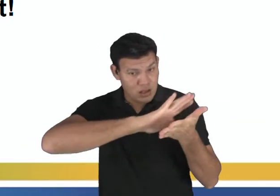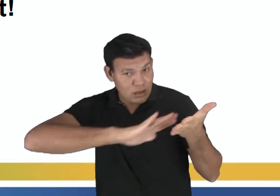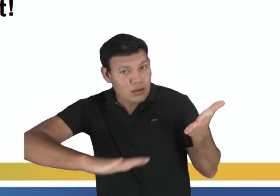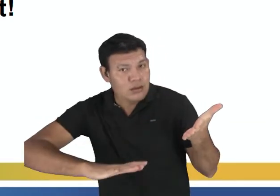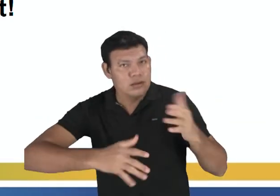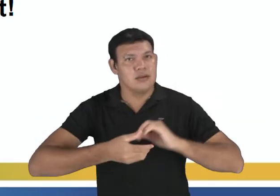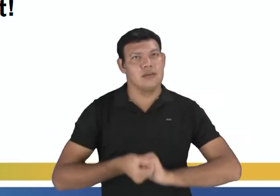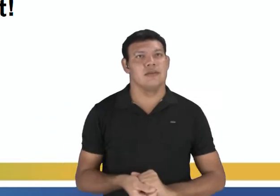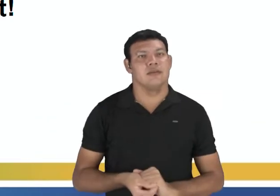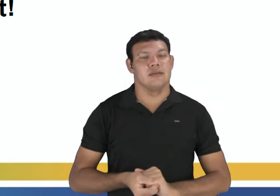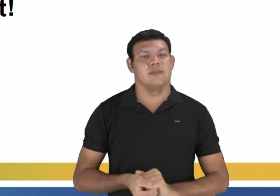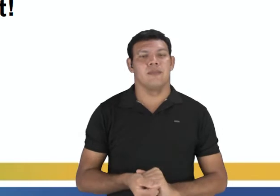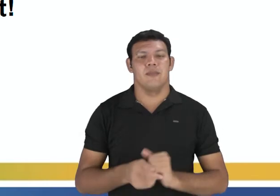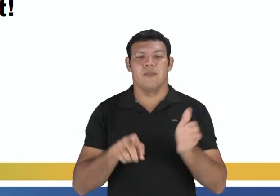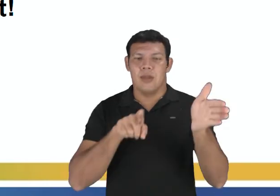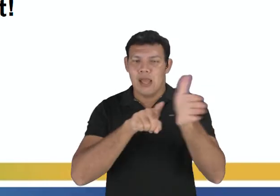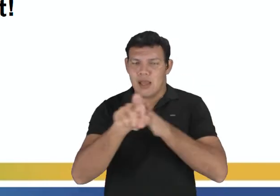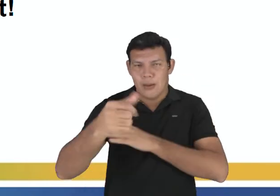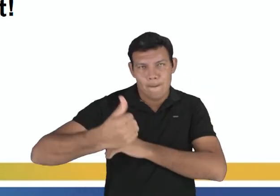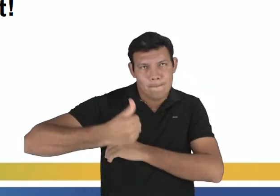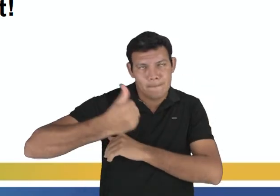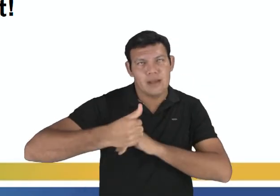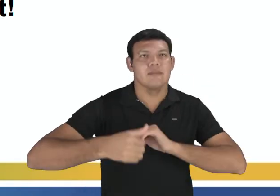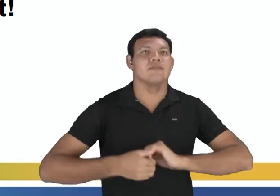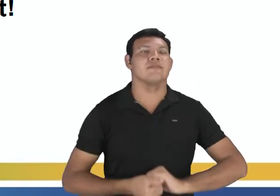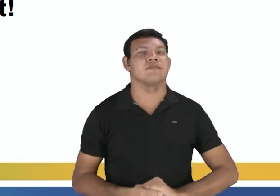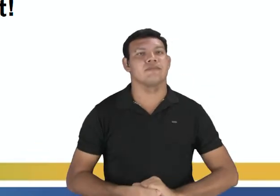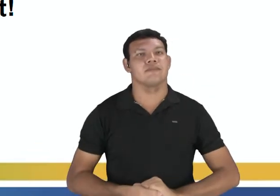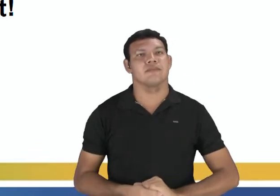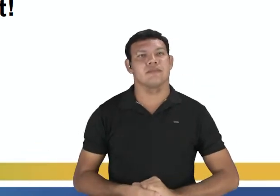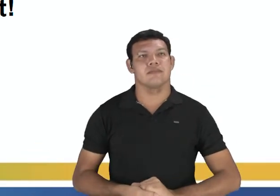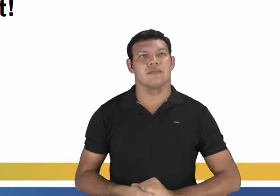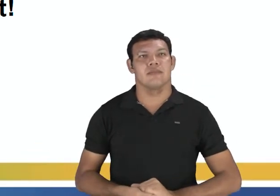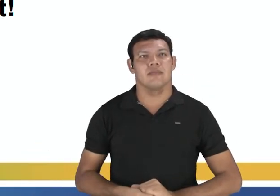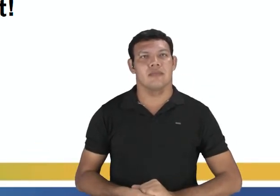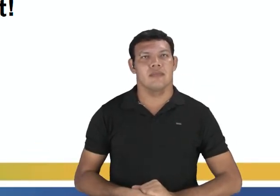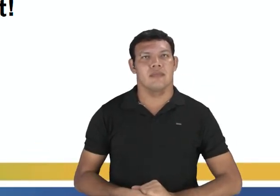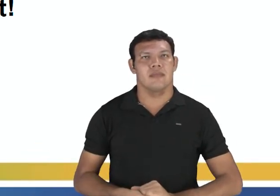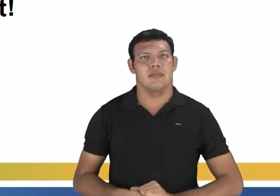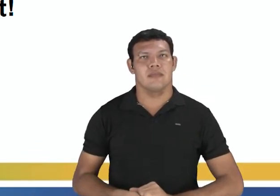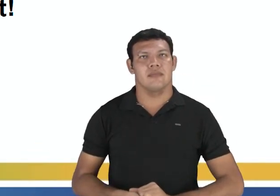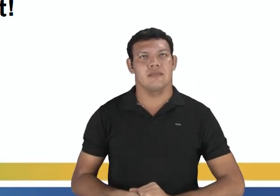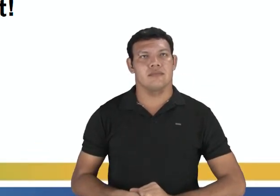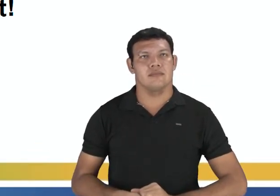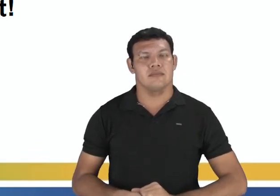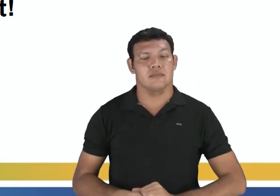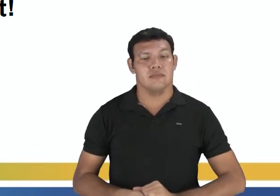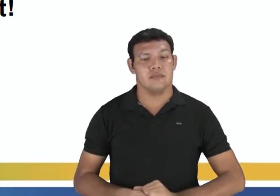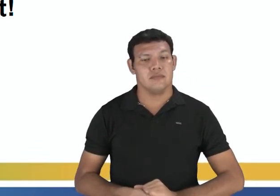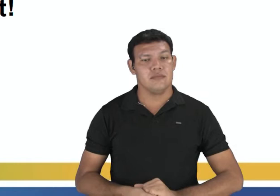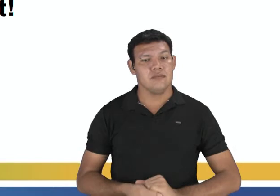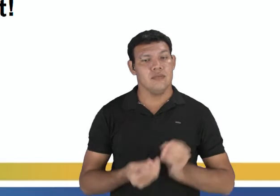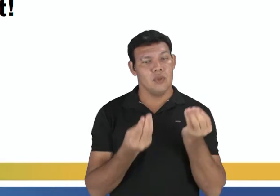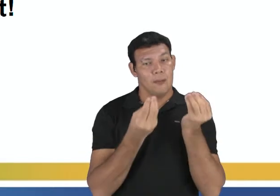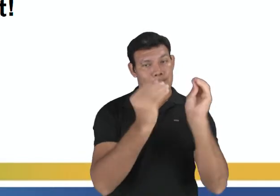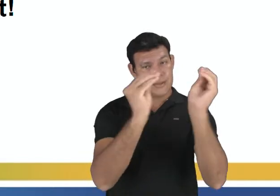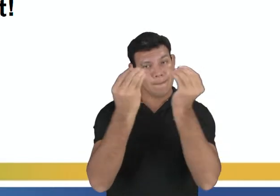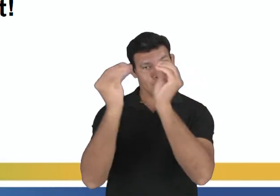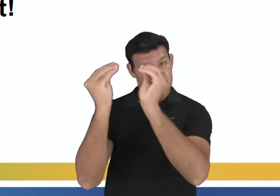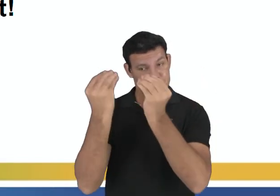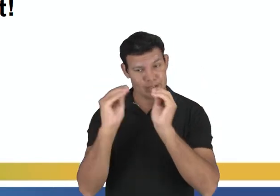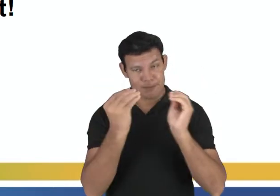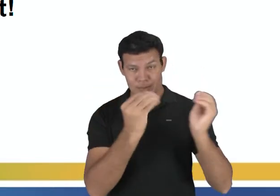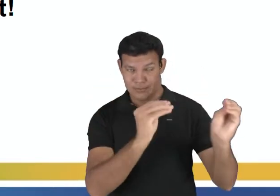exercitando. Question 1. Questão número 1. Fill the space with what, where,